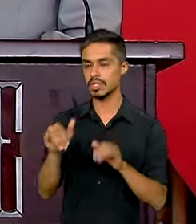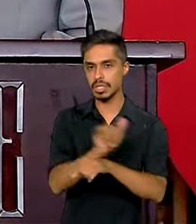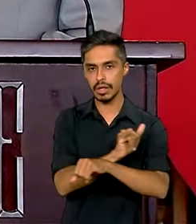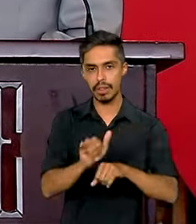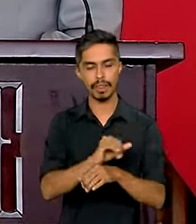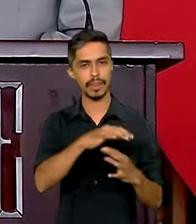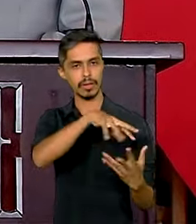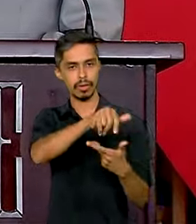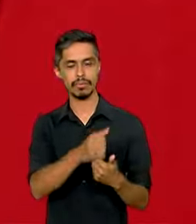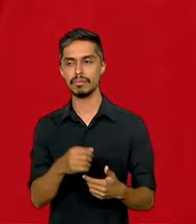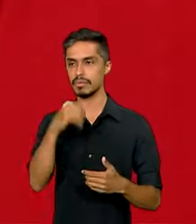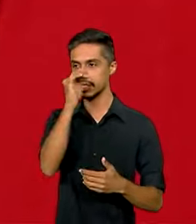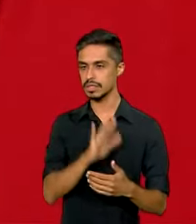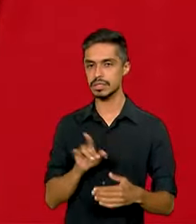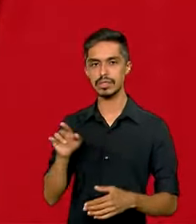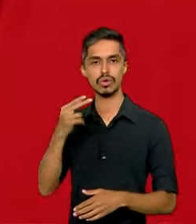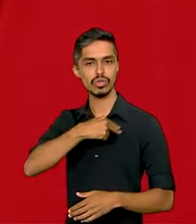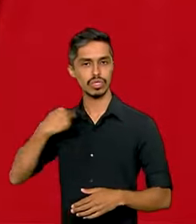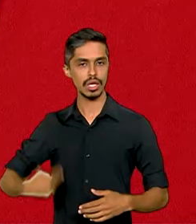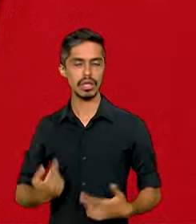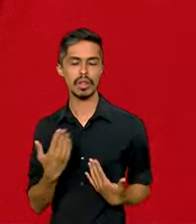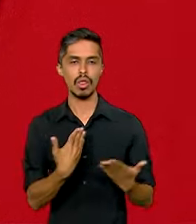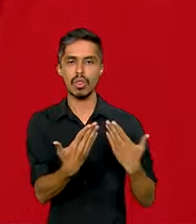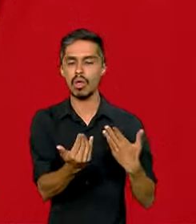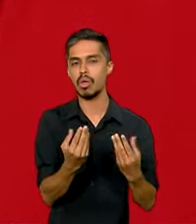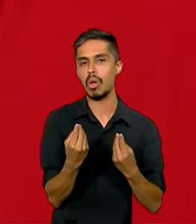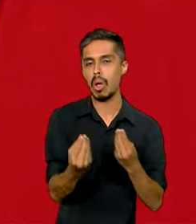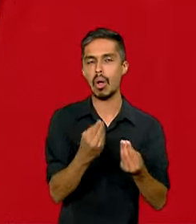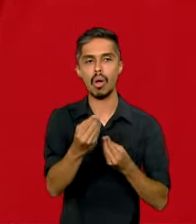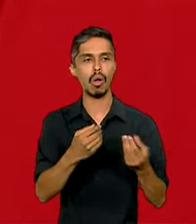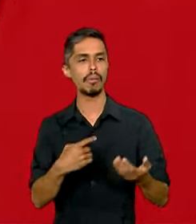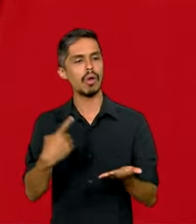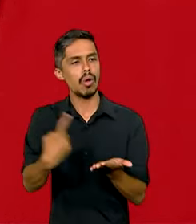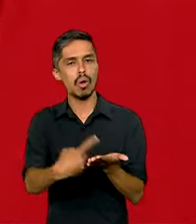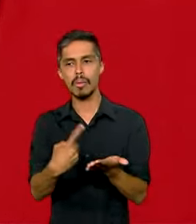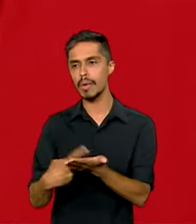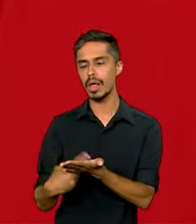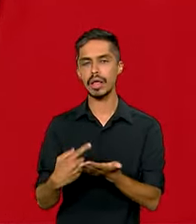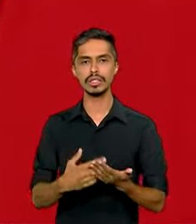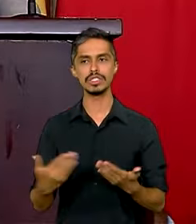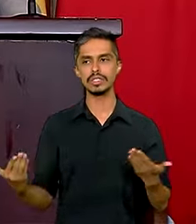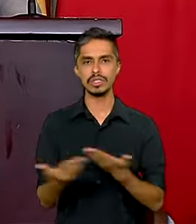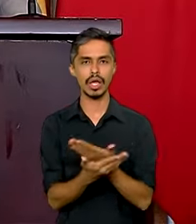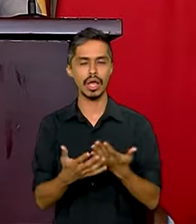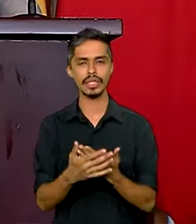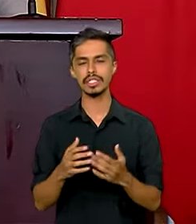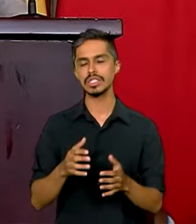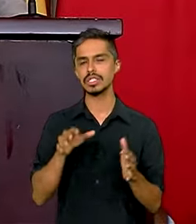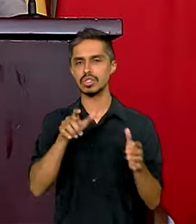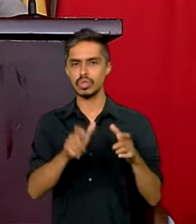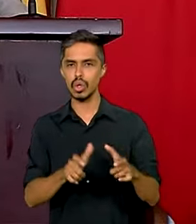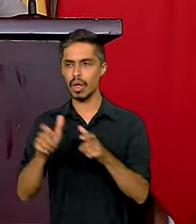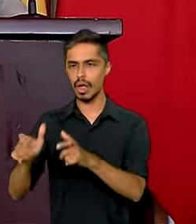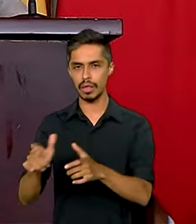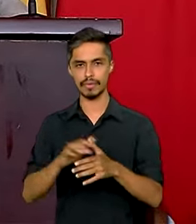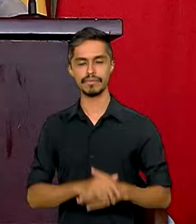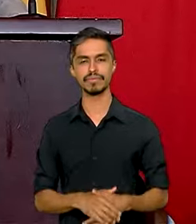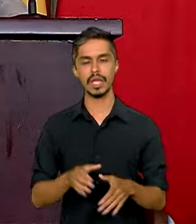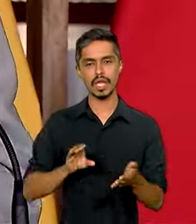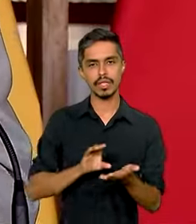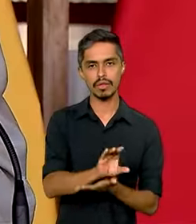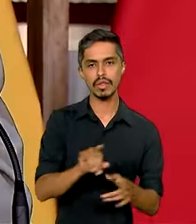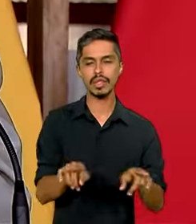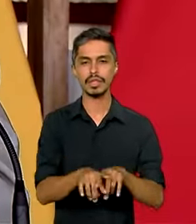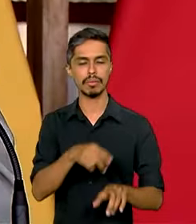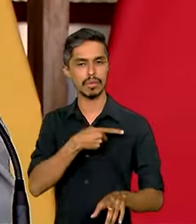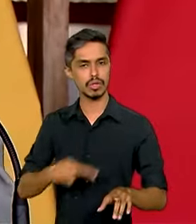Global Brasil-China, que discutiu cooperações multilaterais e regionais, investimentos e a